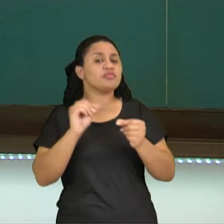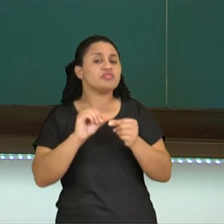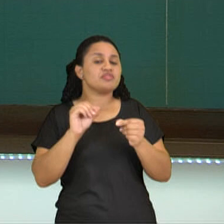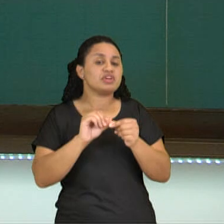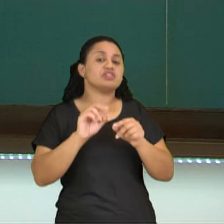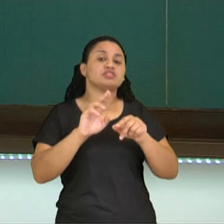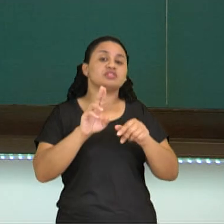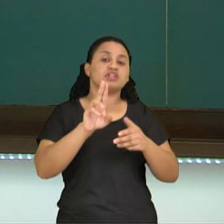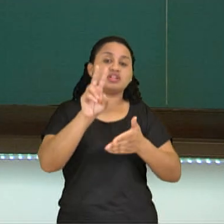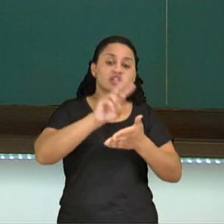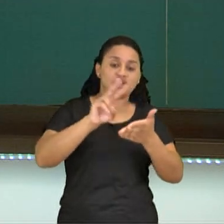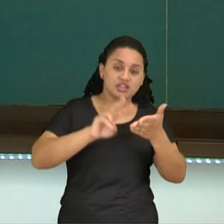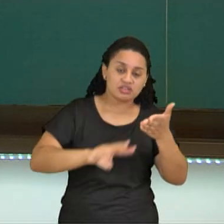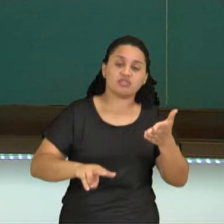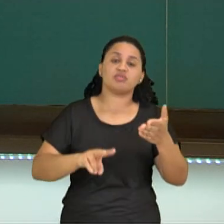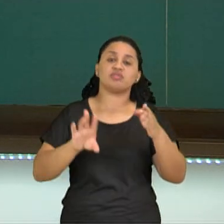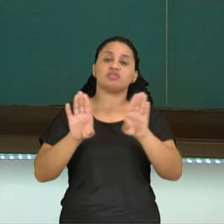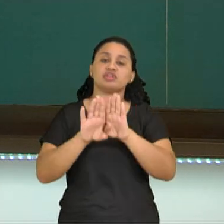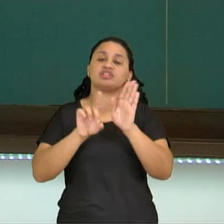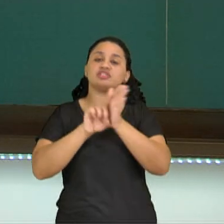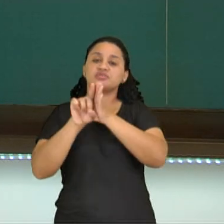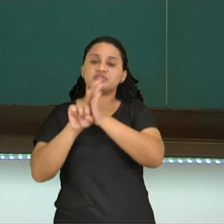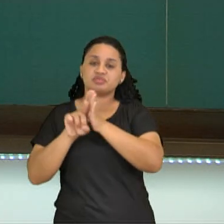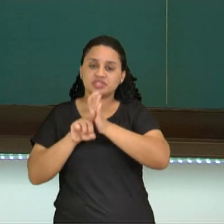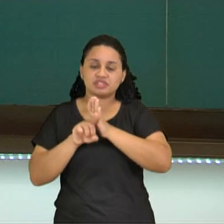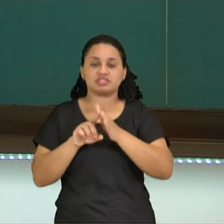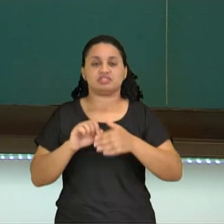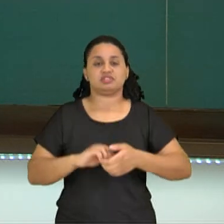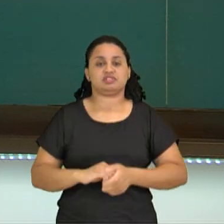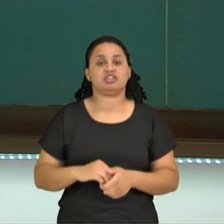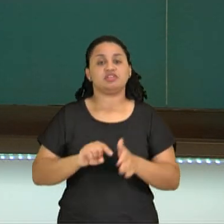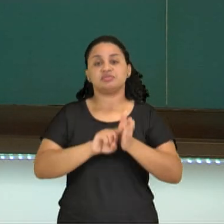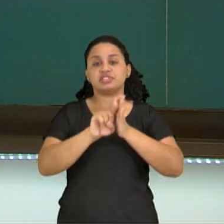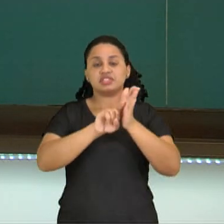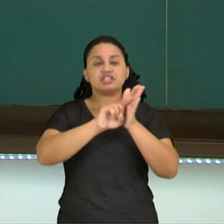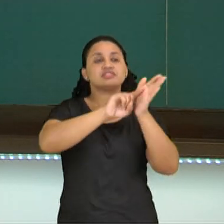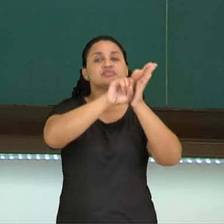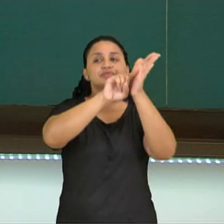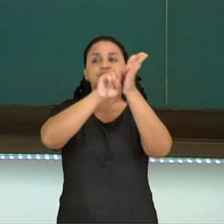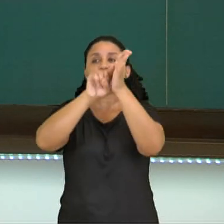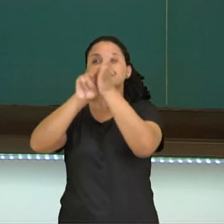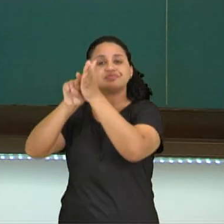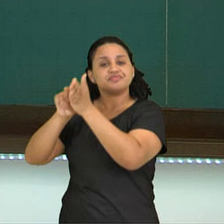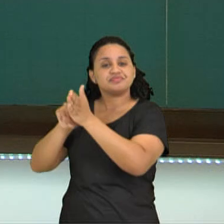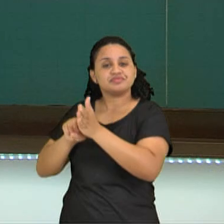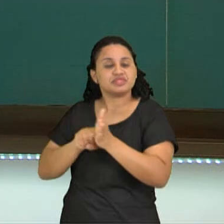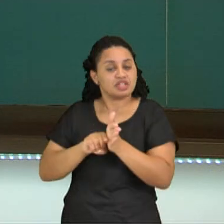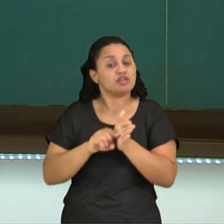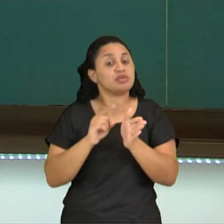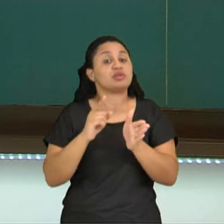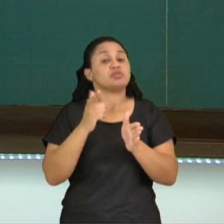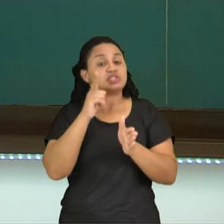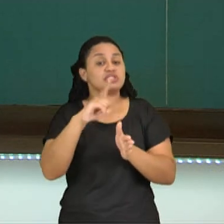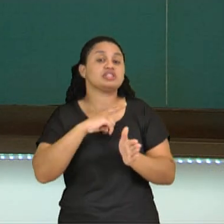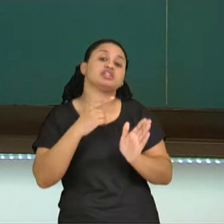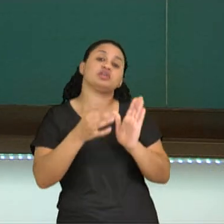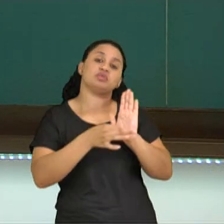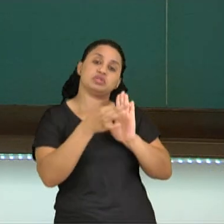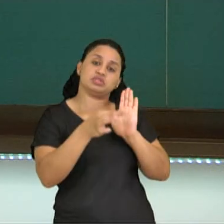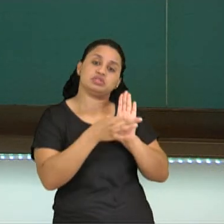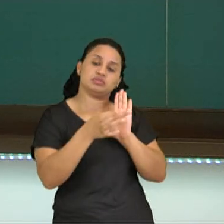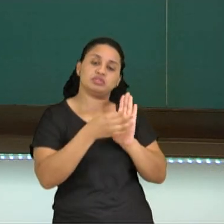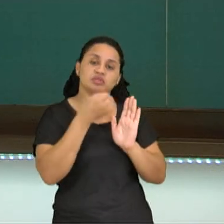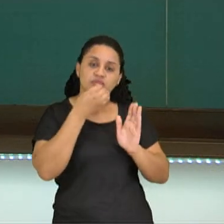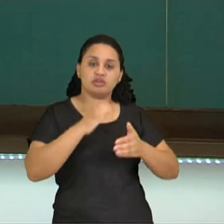pesquisa. Eu pesquiso em vários locais sobre aquele mesmo assunto, para fundamentar muito bem o argumento. Ninguém pode escrever